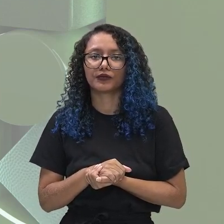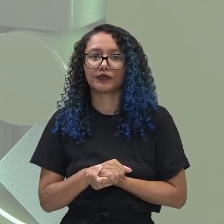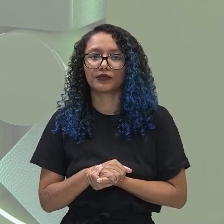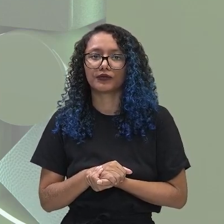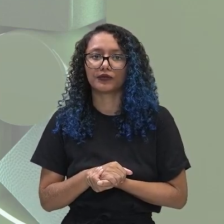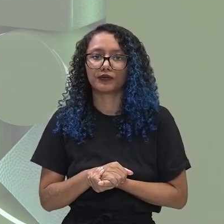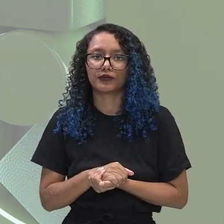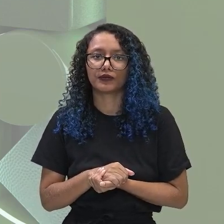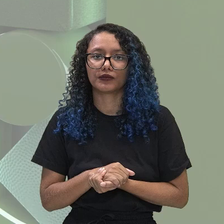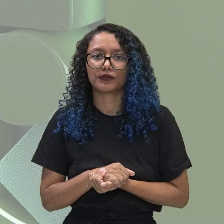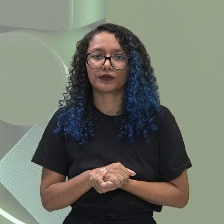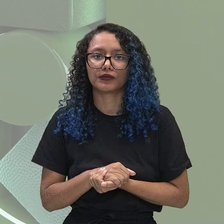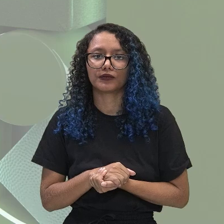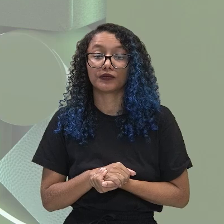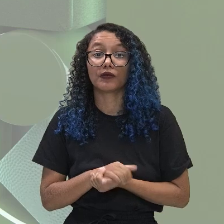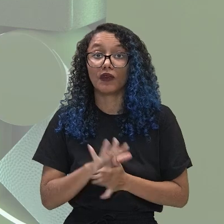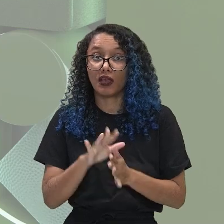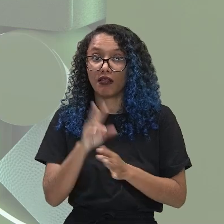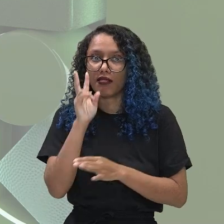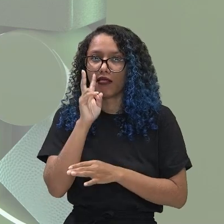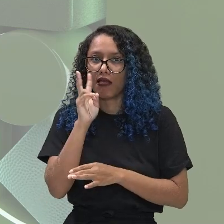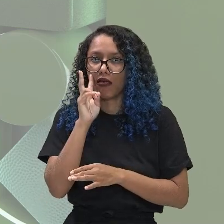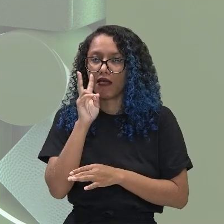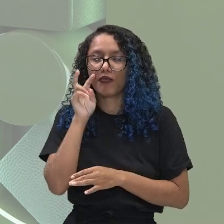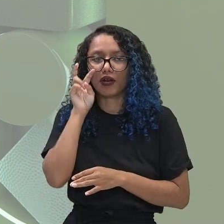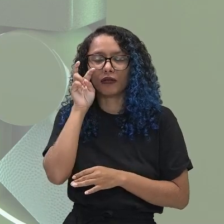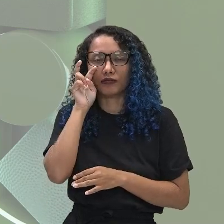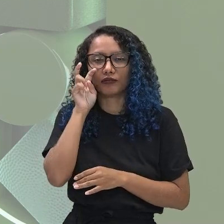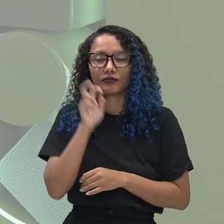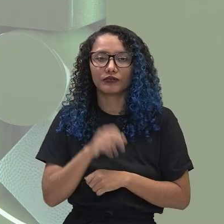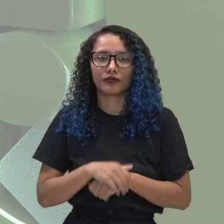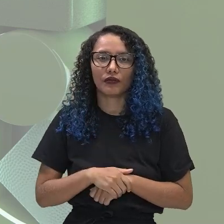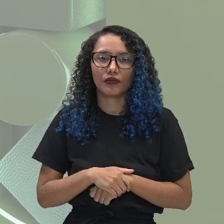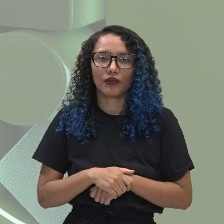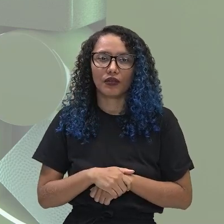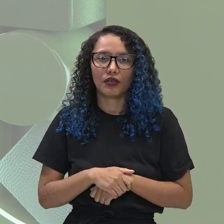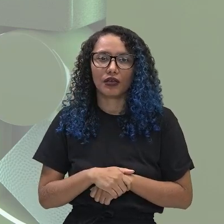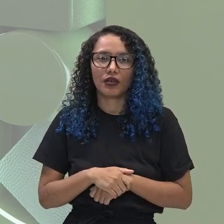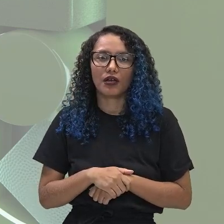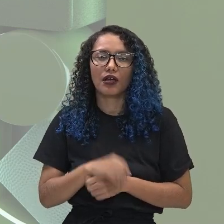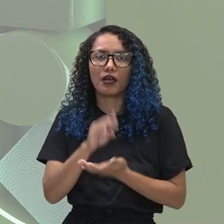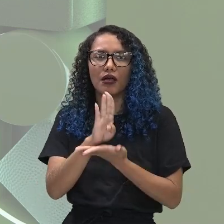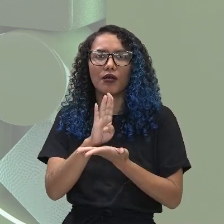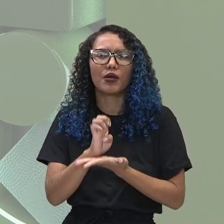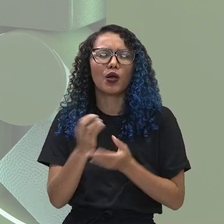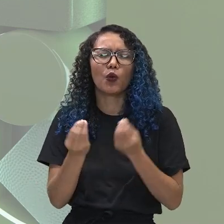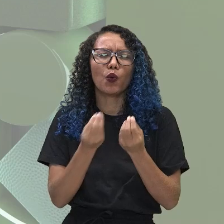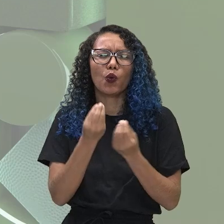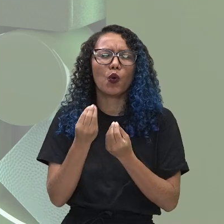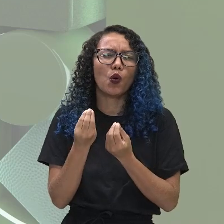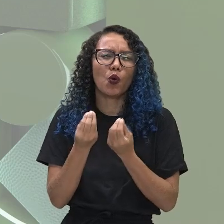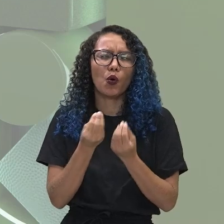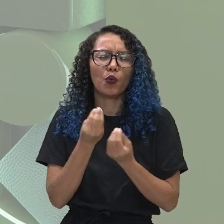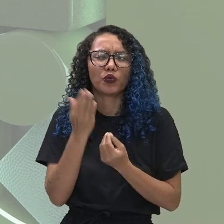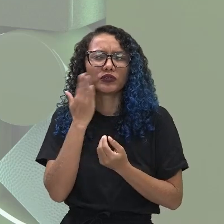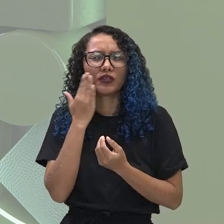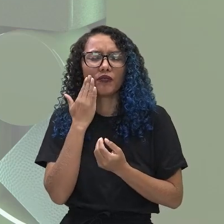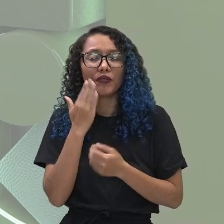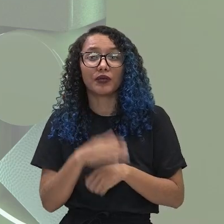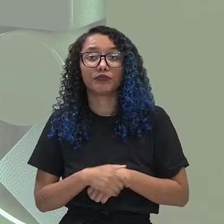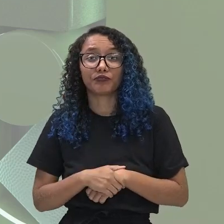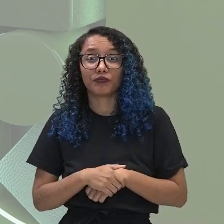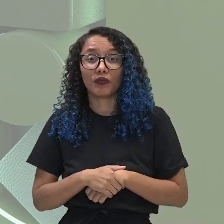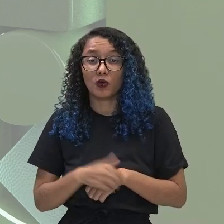conforme, lembre, a base, como que eu identifico a base? Eu vou ter no segundo elemento